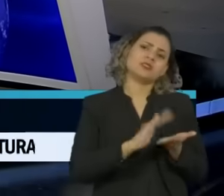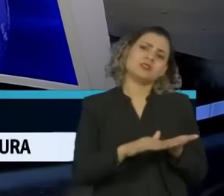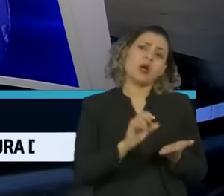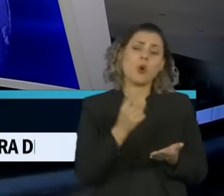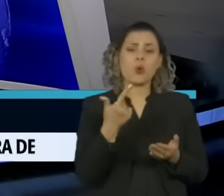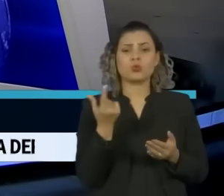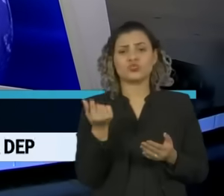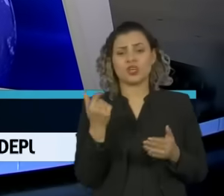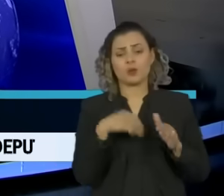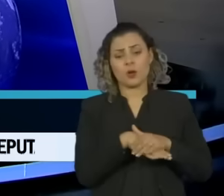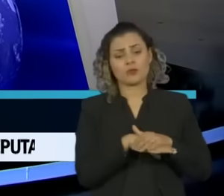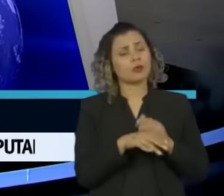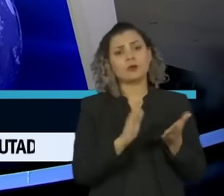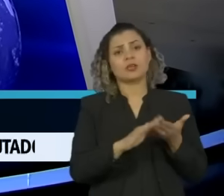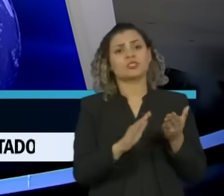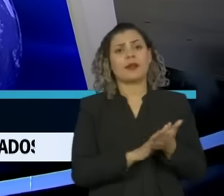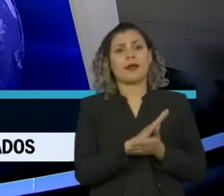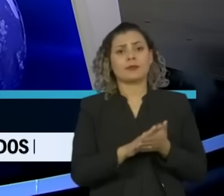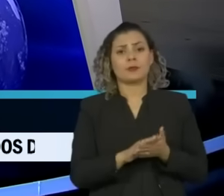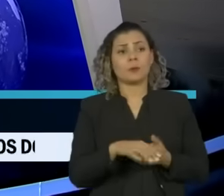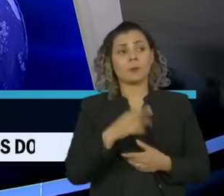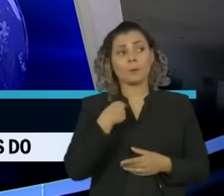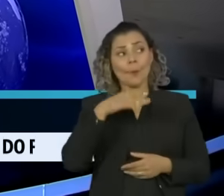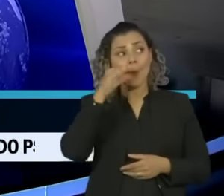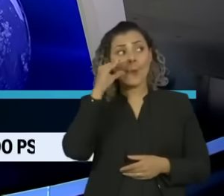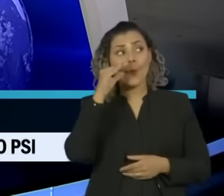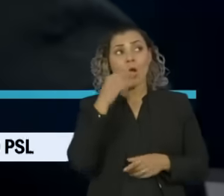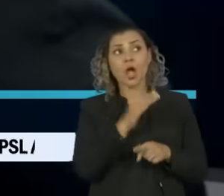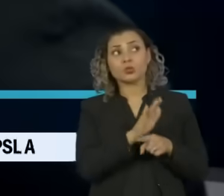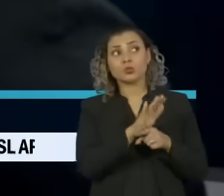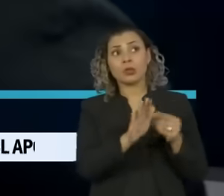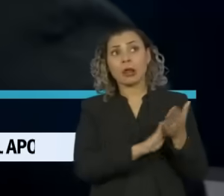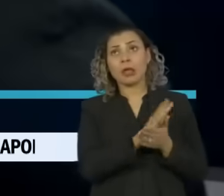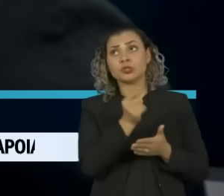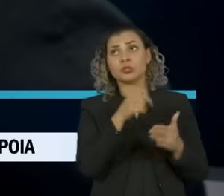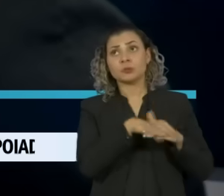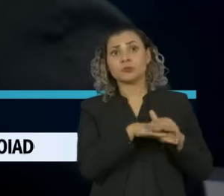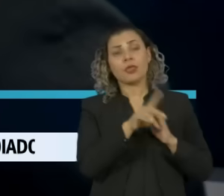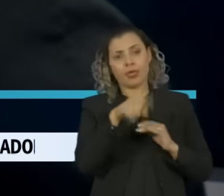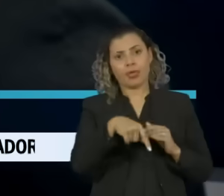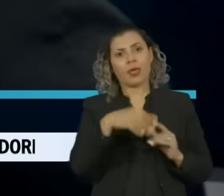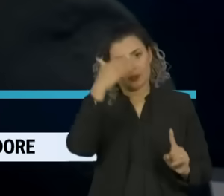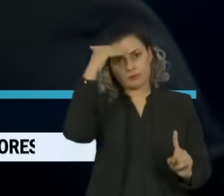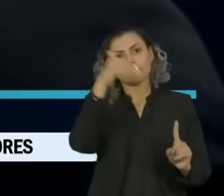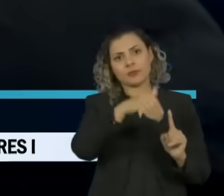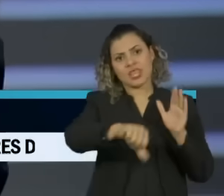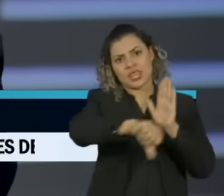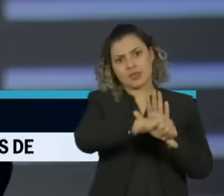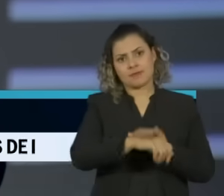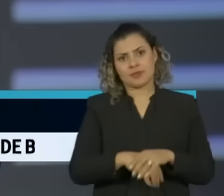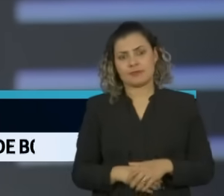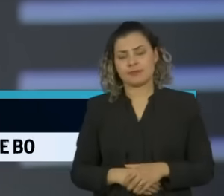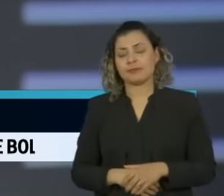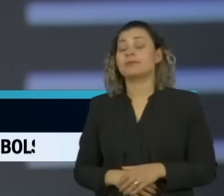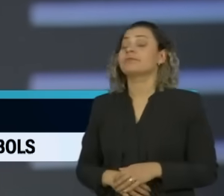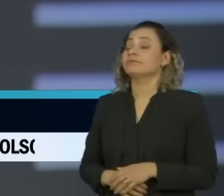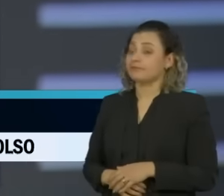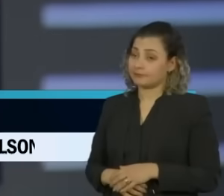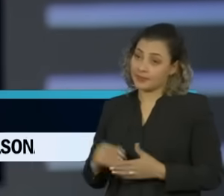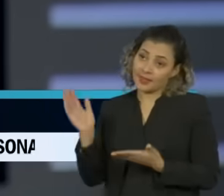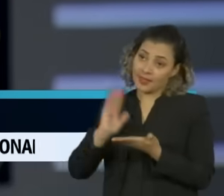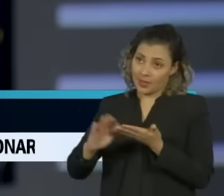dinheiro e não gastar? Lembrando que omissão de socorro financeiro é crime na gestão pública, né? Em relação ao gasto